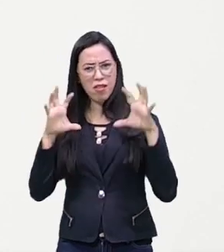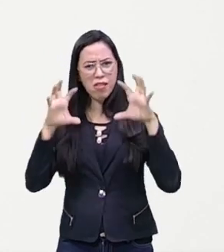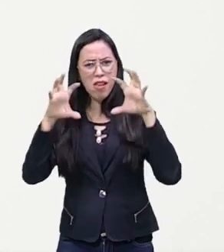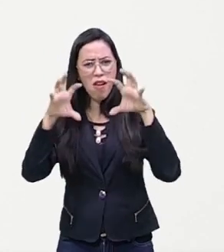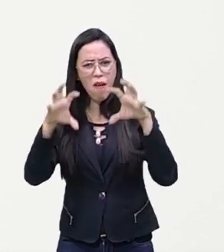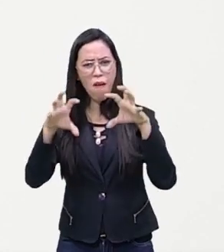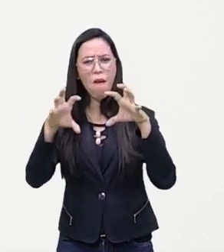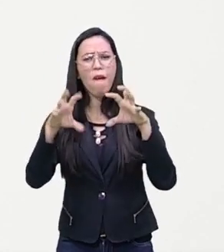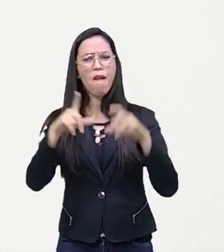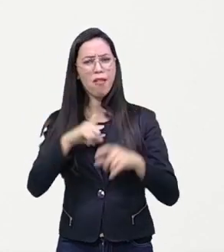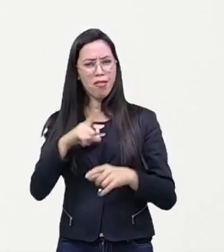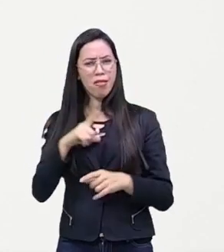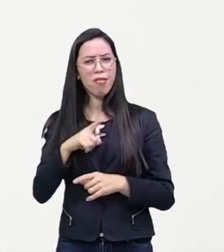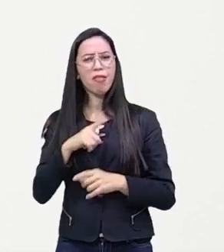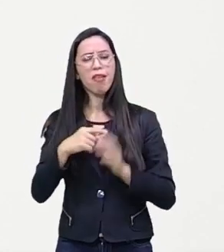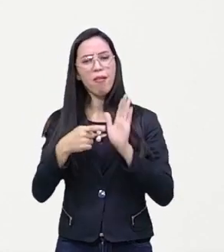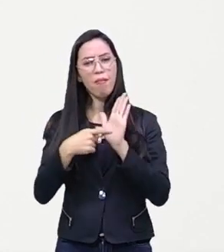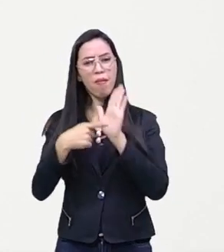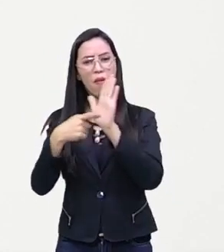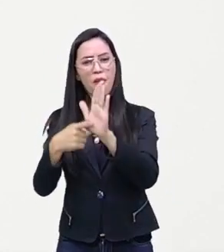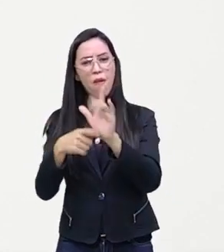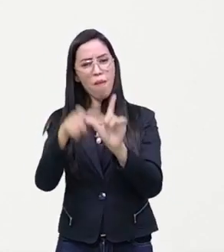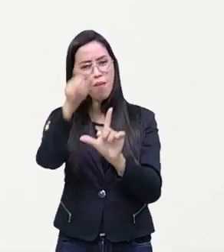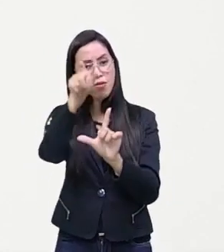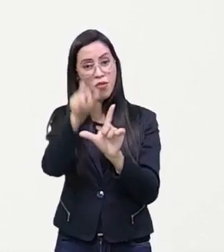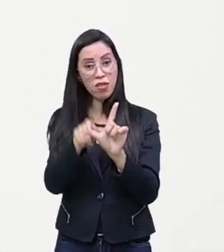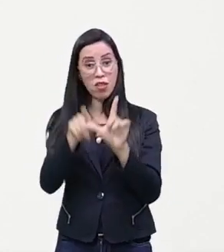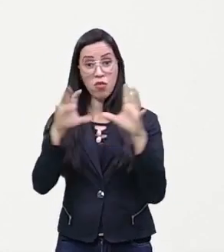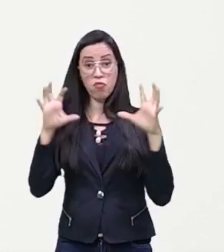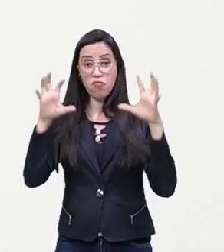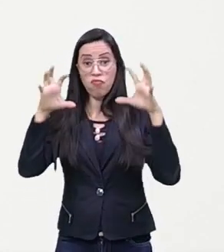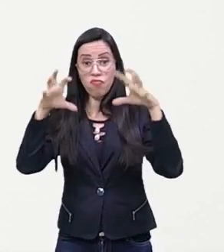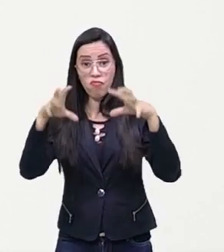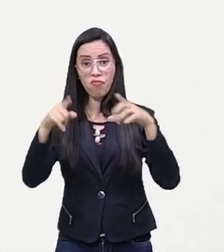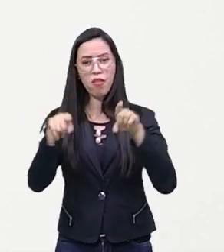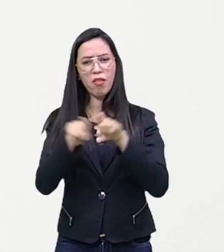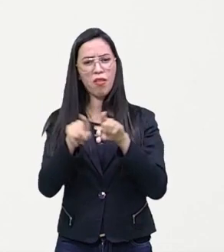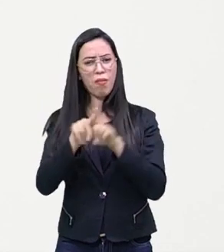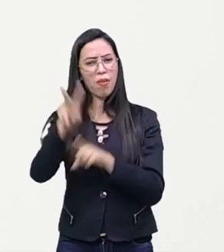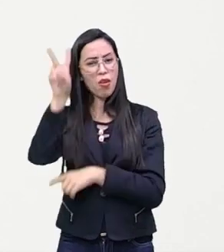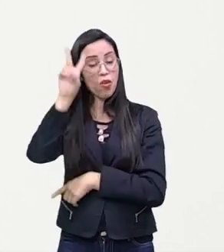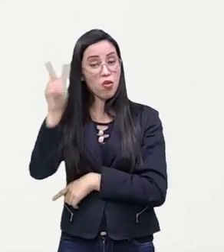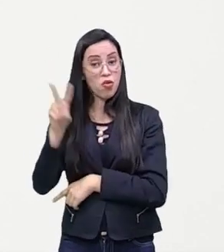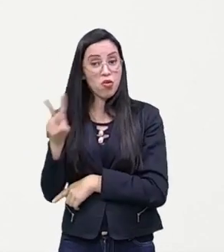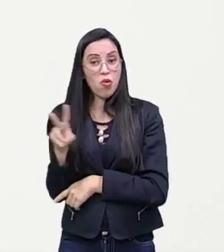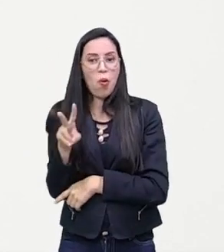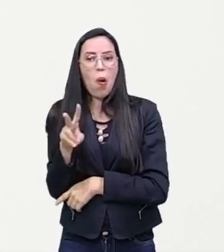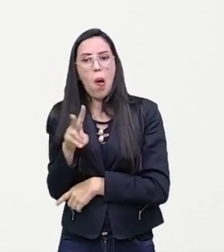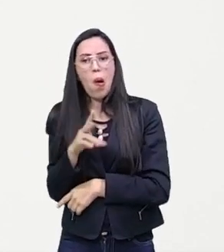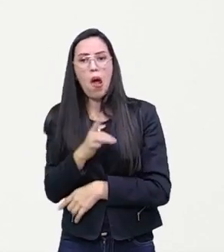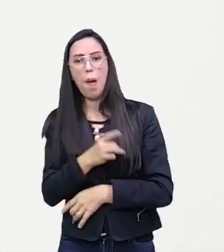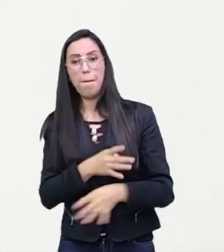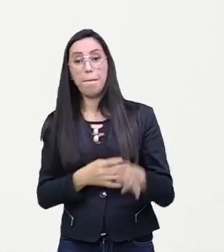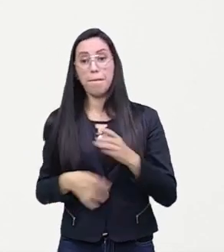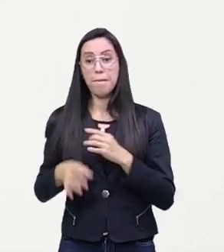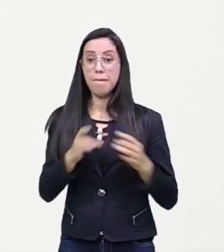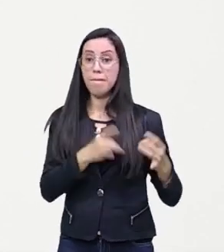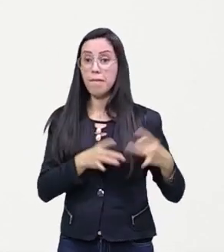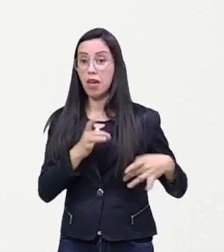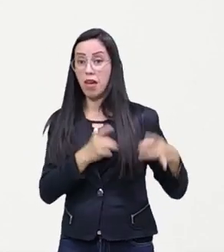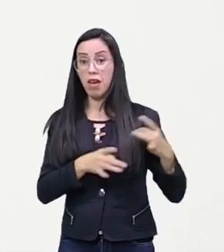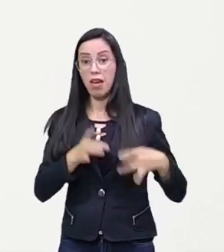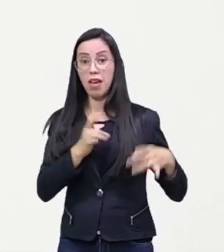assustadores e contar situações que provocam medo no leitor, usando